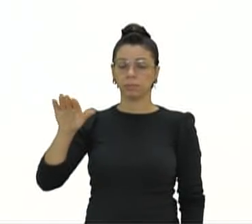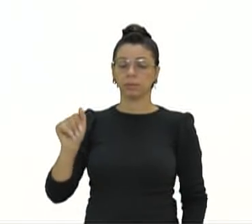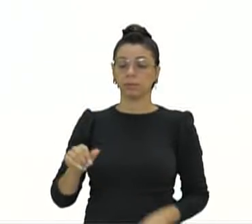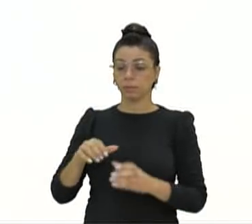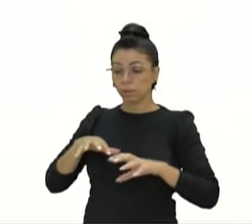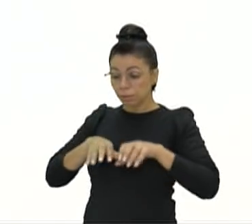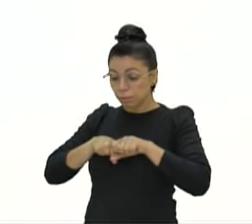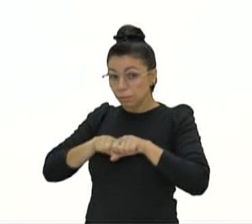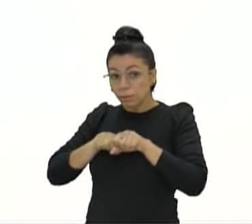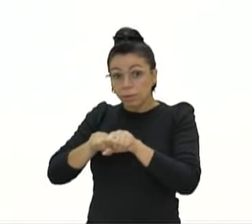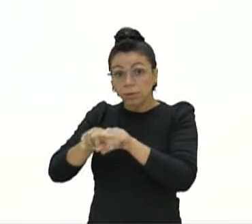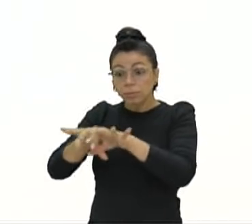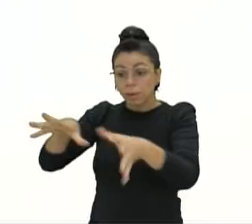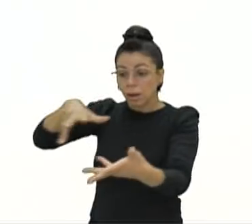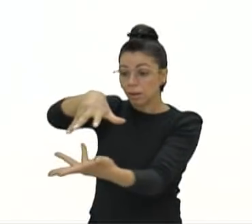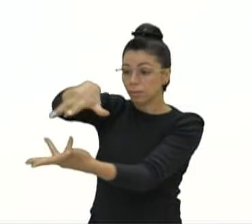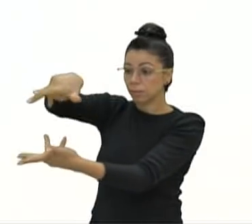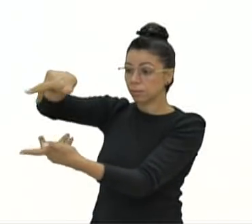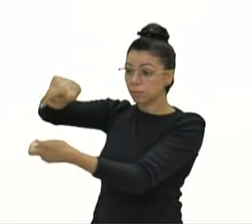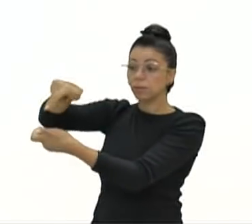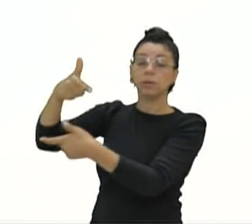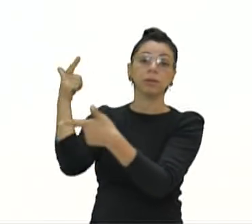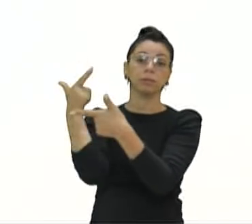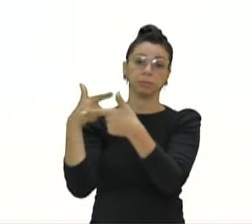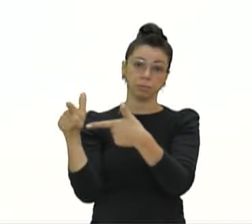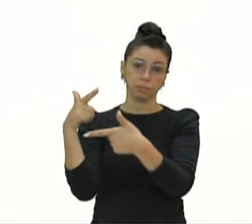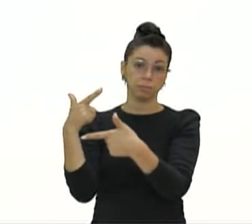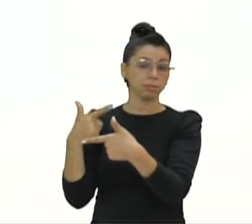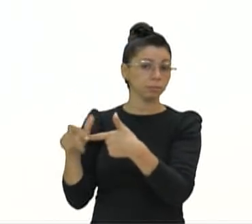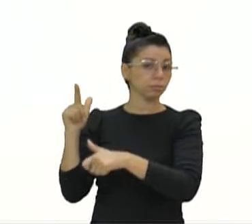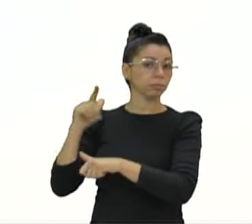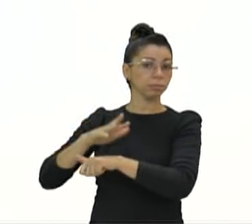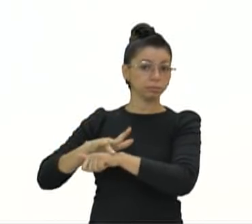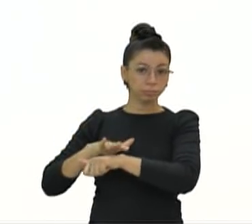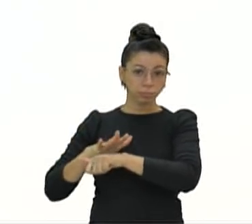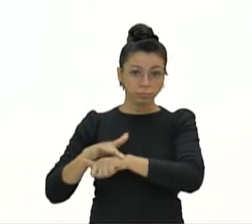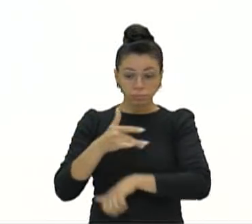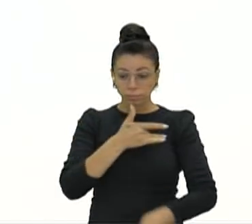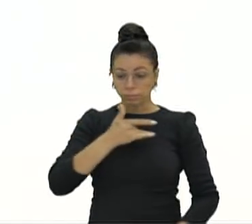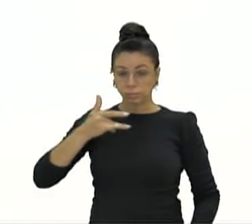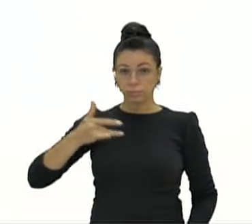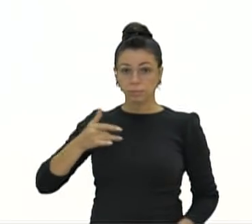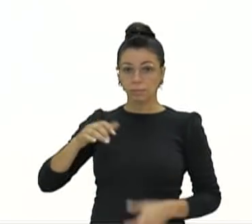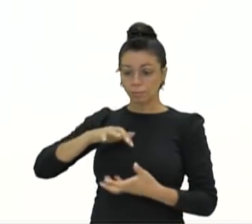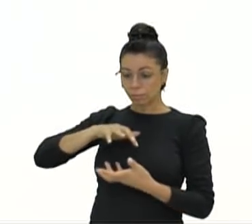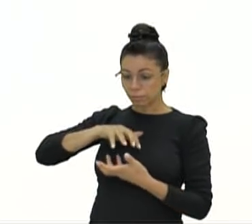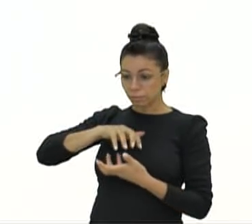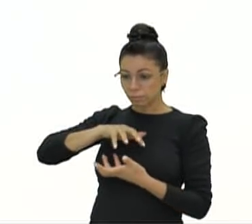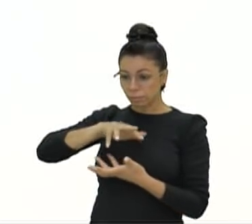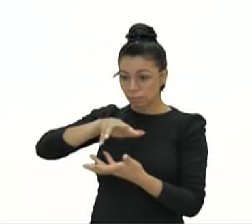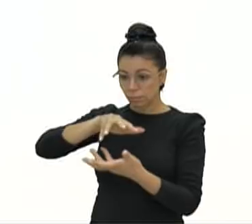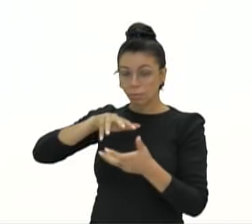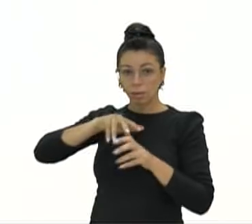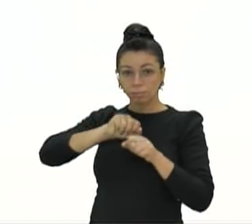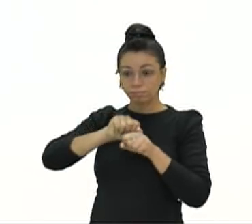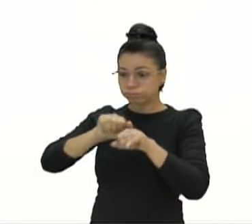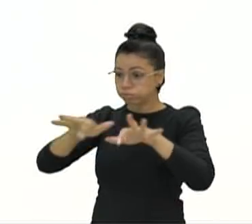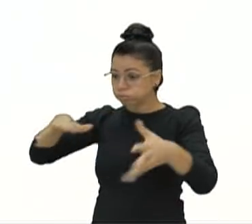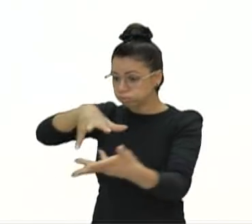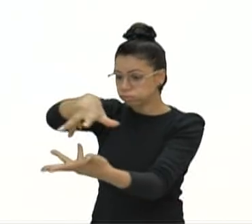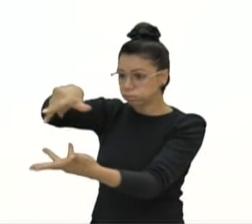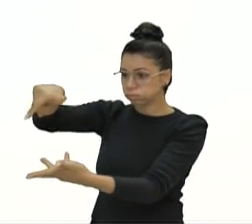nível global, ou seja, quando é um problema de saúde que se espalha nas mais variadas regiões do